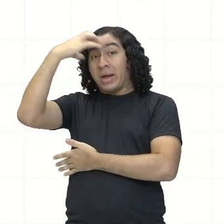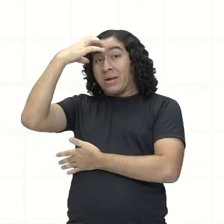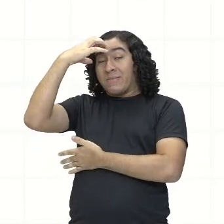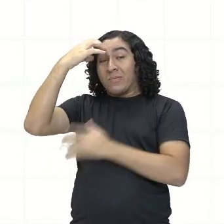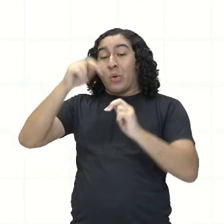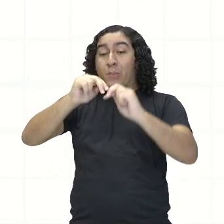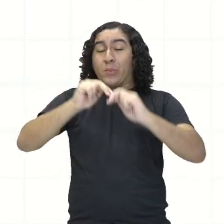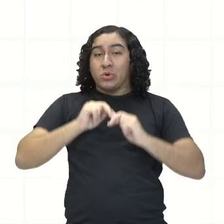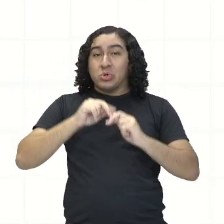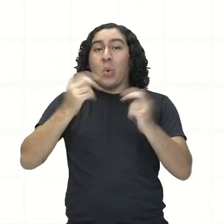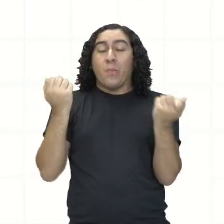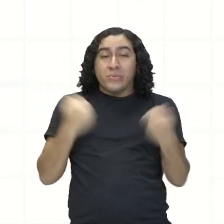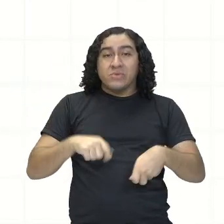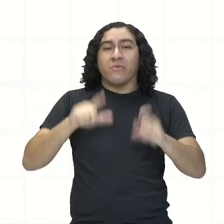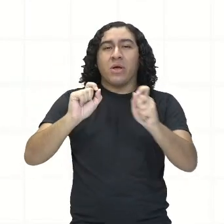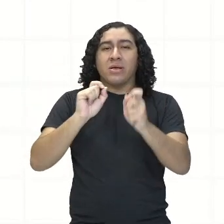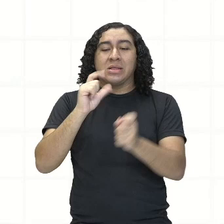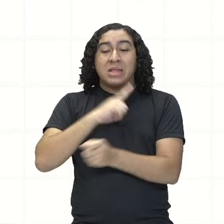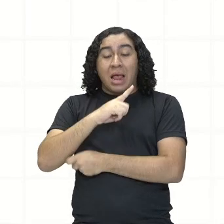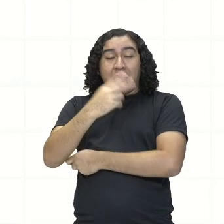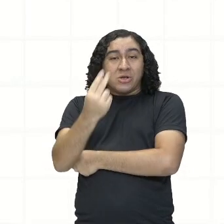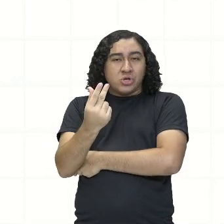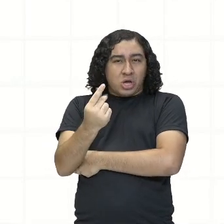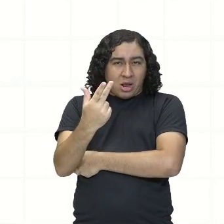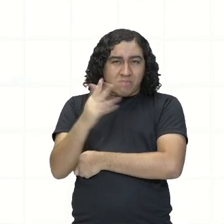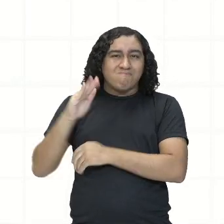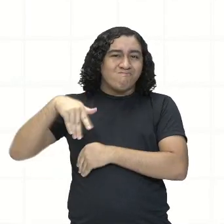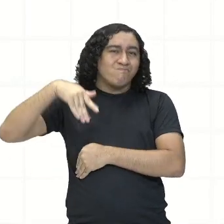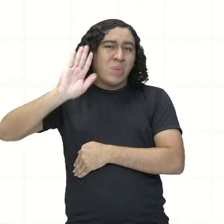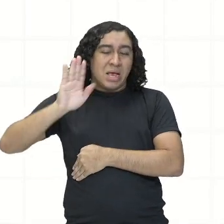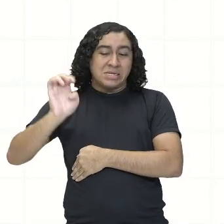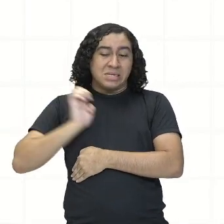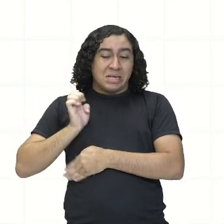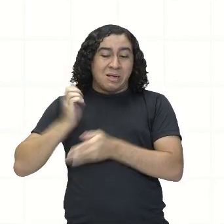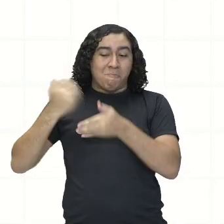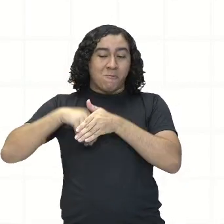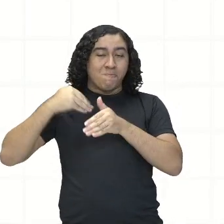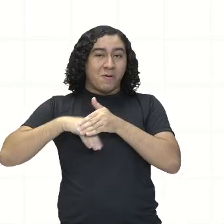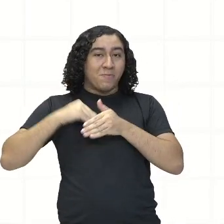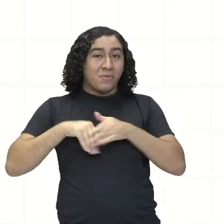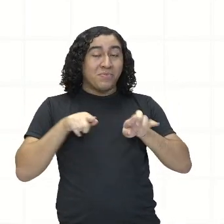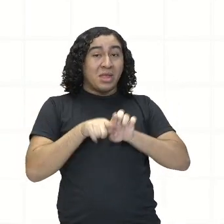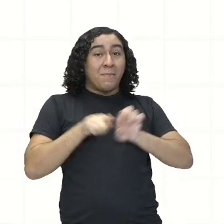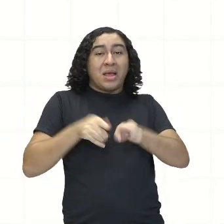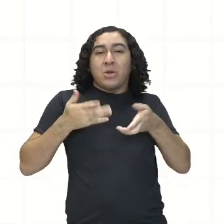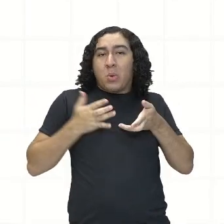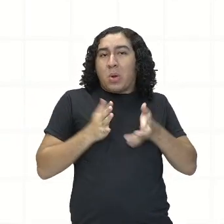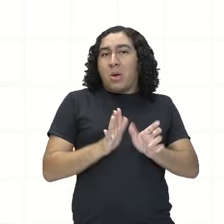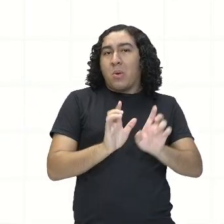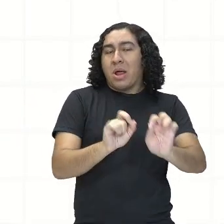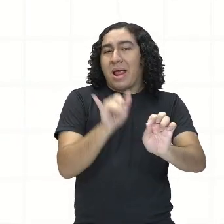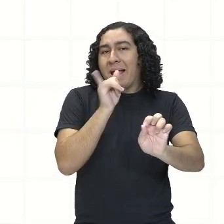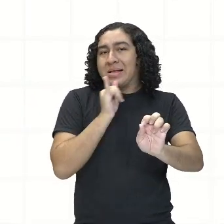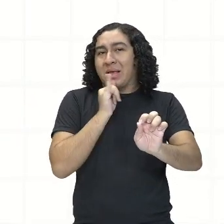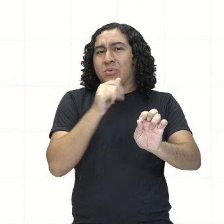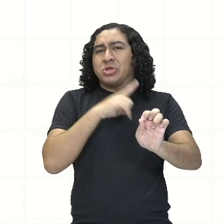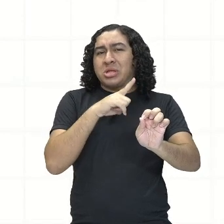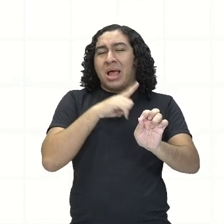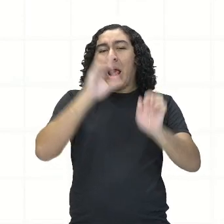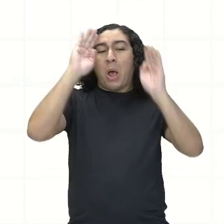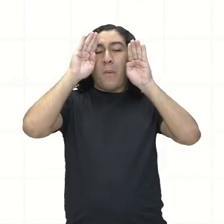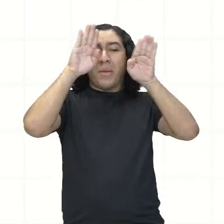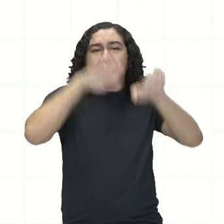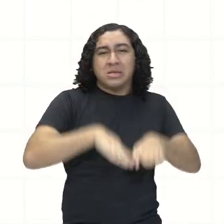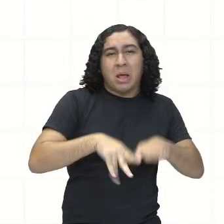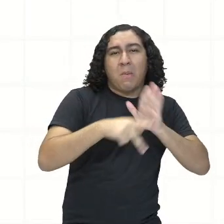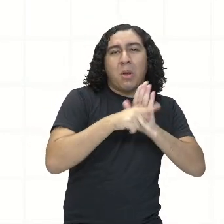conseguir consolidar mais poder em suas mãos e não queriam se sujeitar à autoridade do Papa. Então,